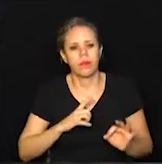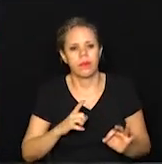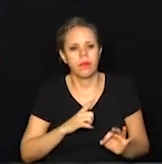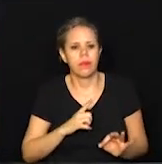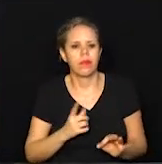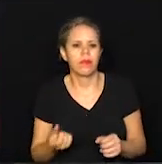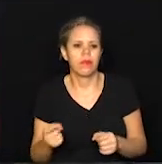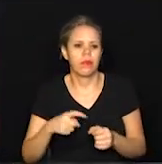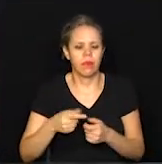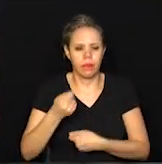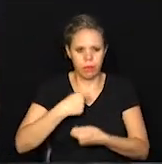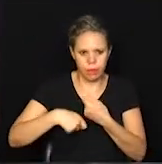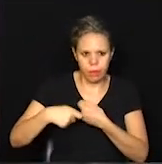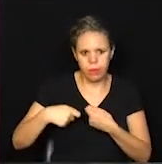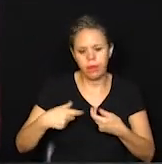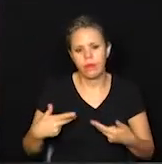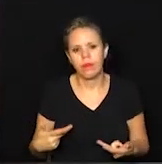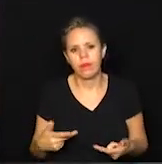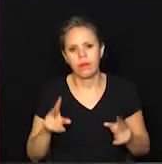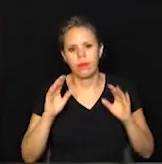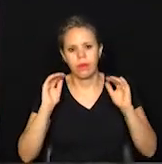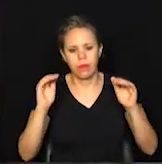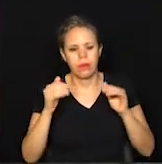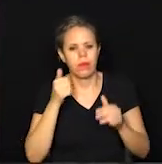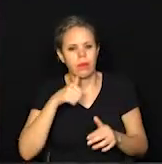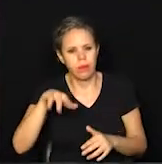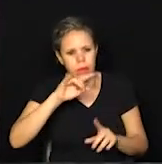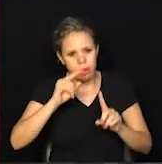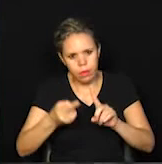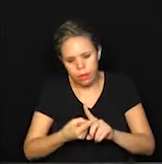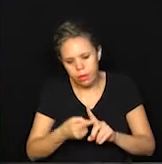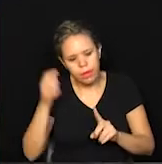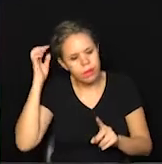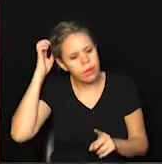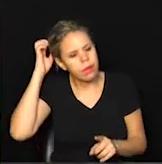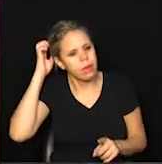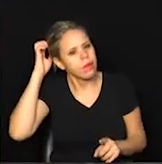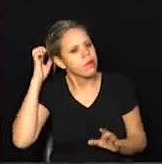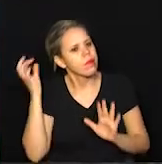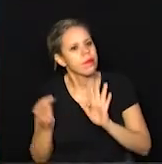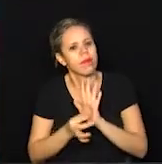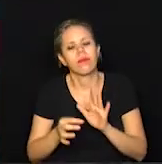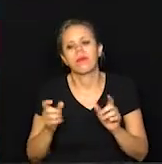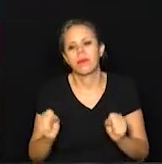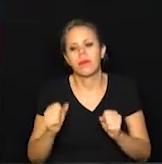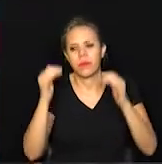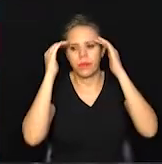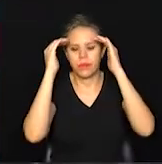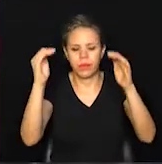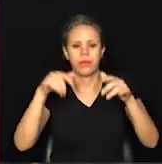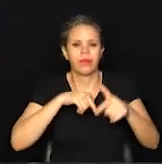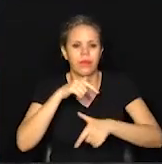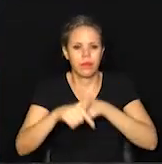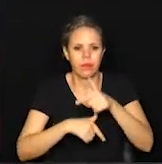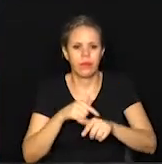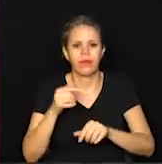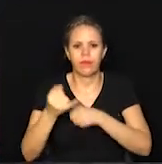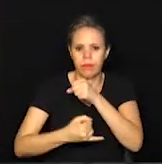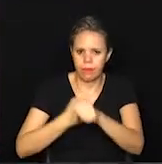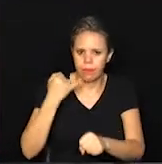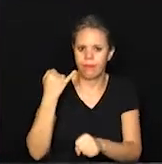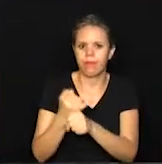da administração, conforme as mulheres grávidas, do ponto de vista delas poderem cumprir o trabalho de forma